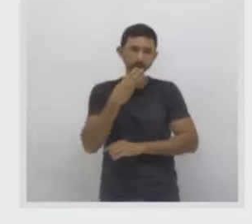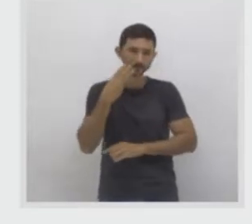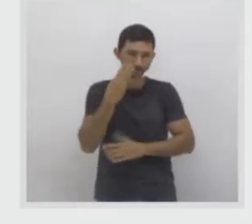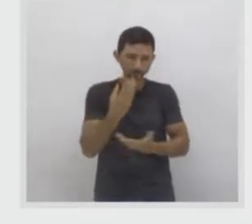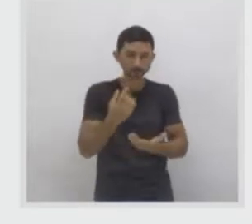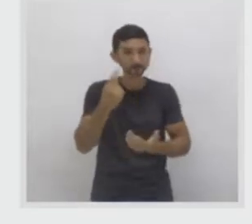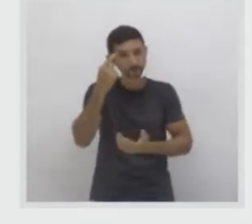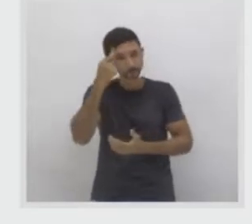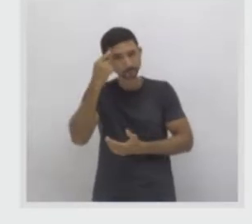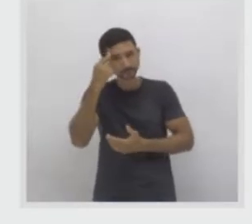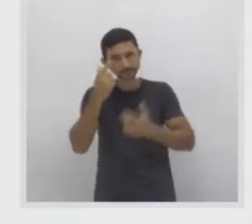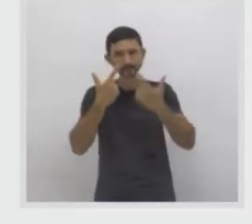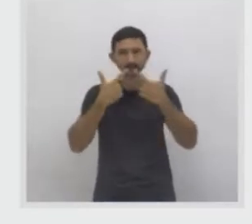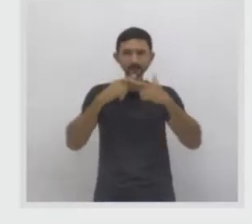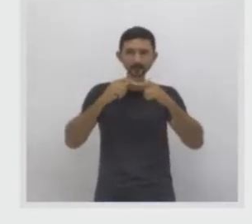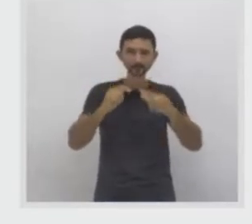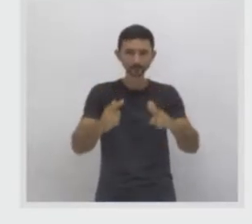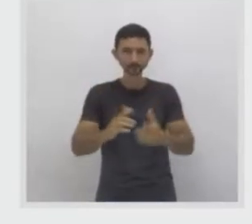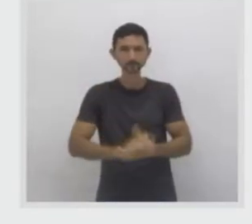pensar nessa linguagem?